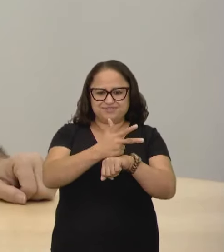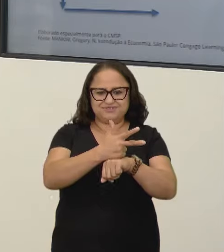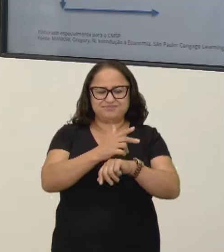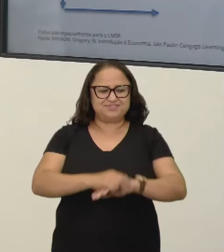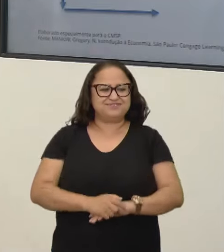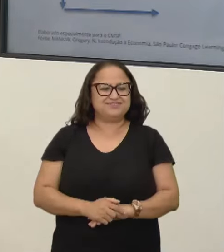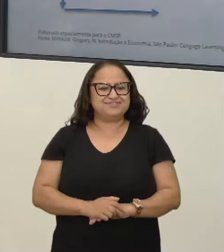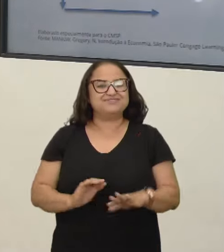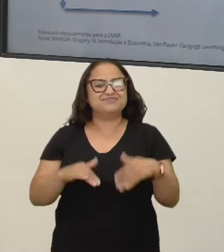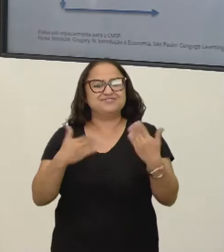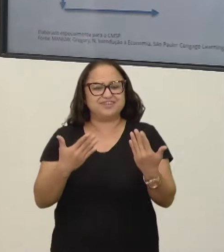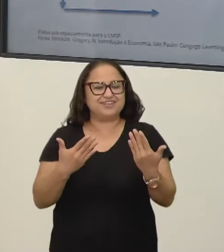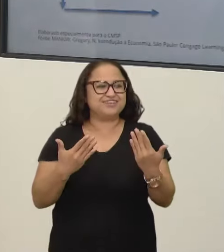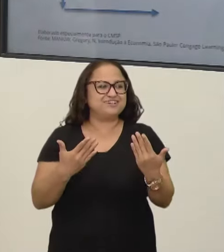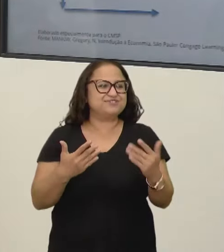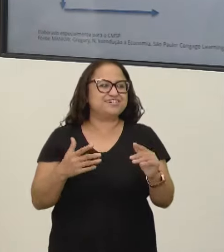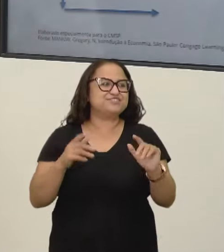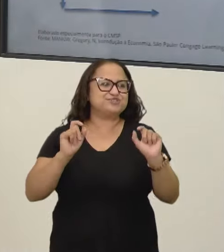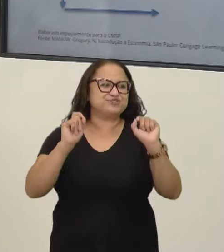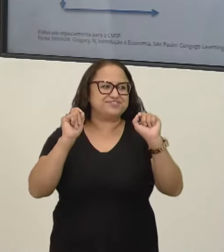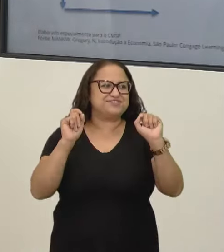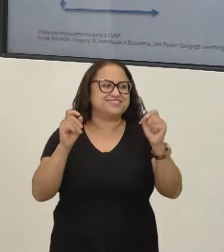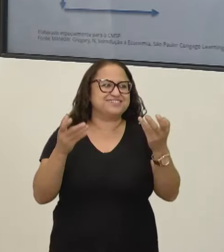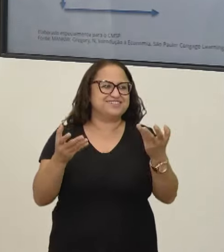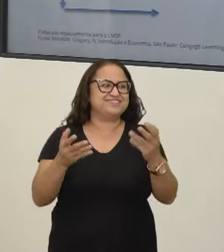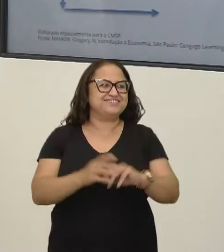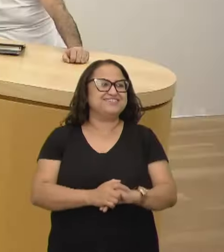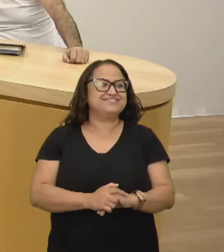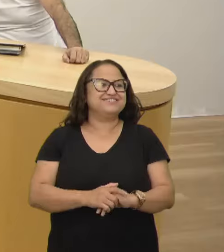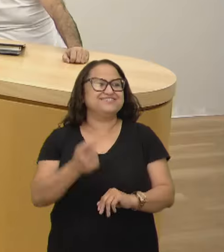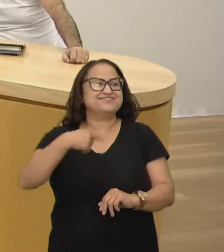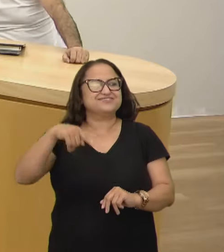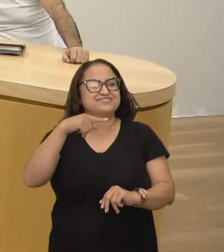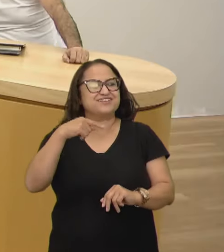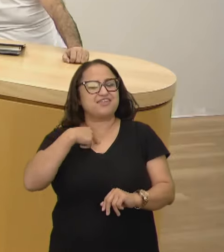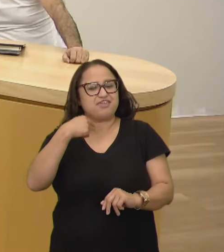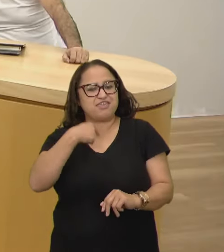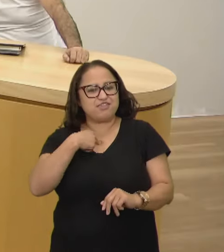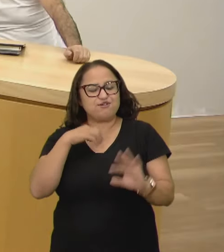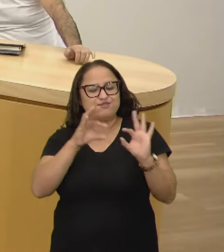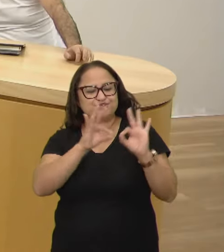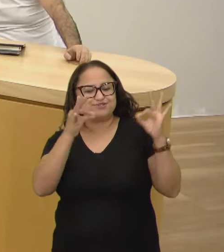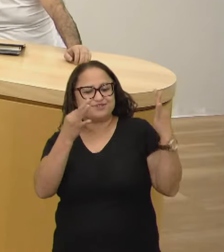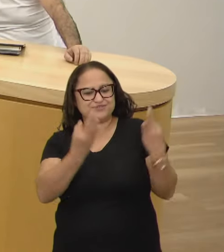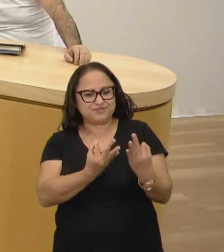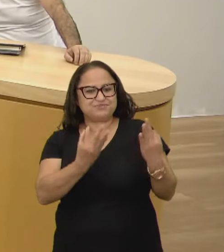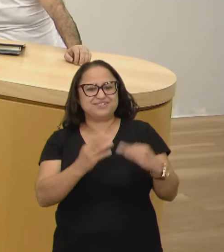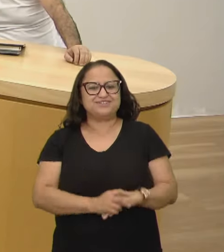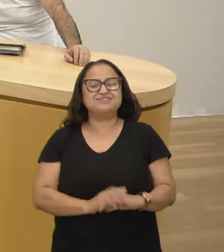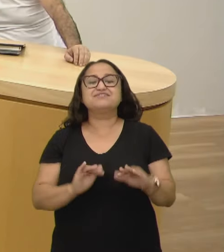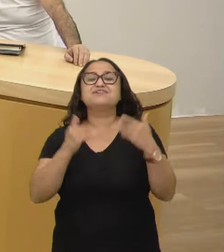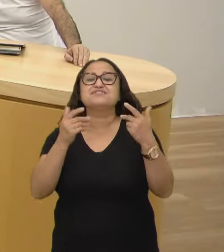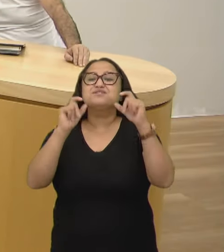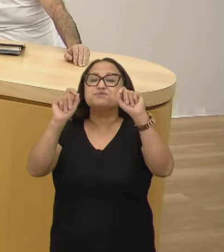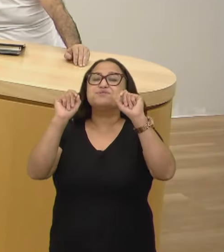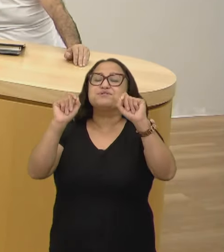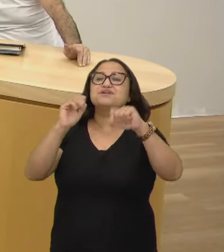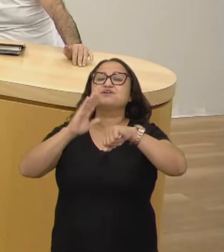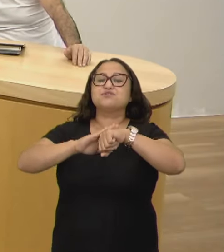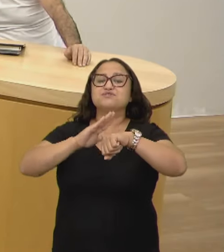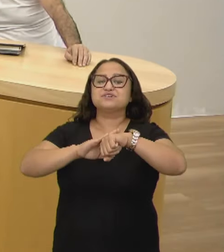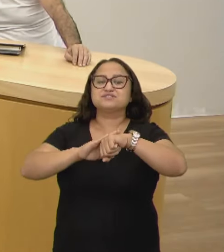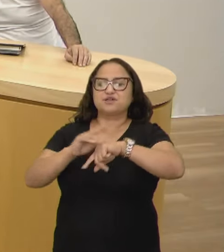Então aqui, o professor Alcides é um produtor de maçã. E eu sou a família. Então, o que eu vou fazer? O